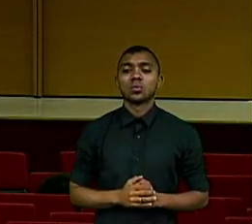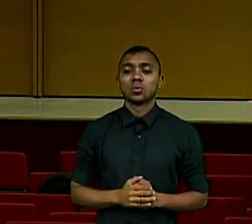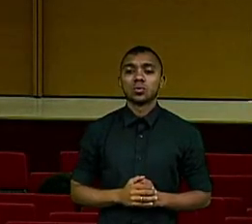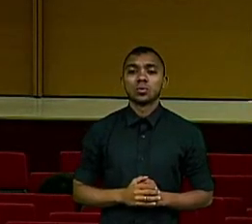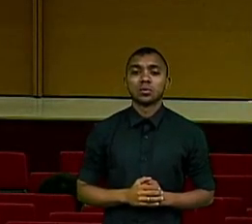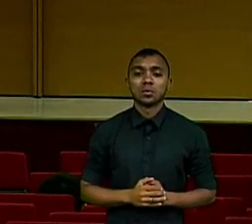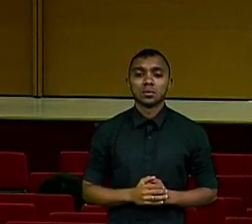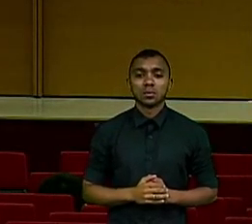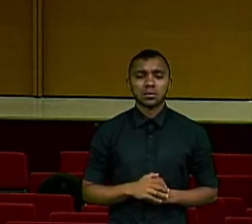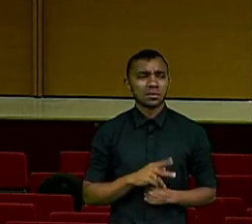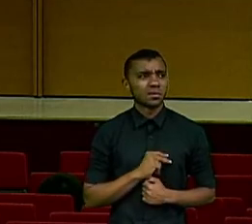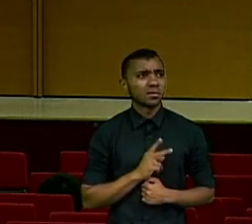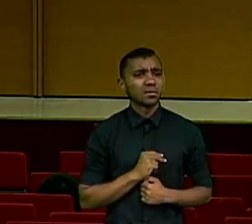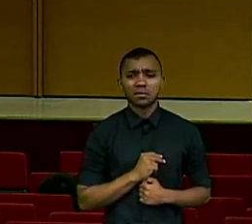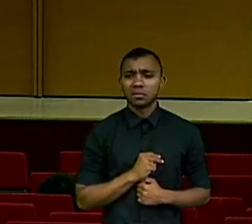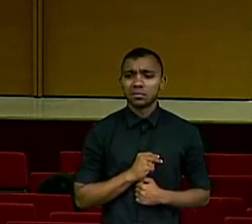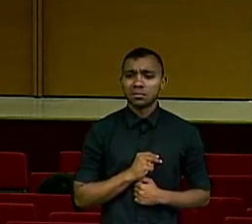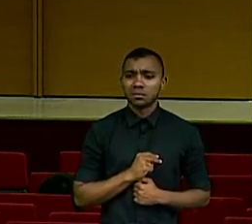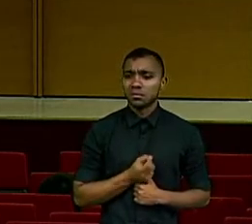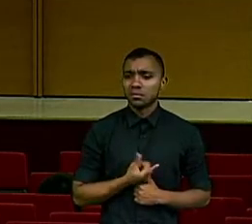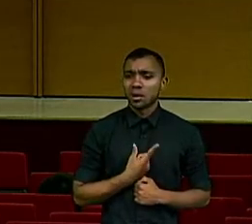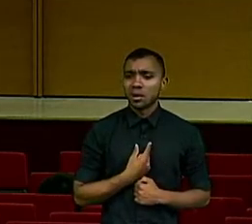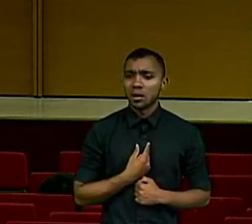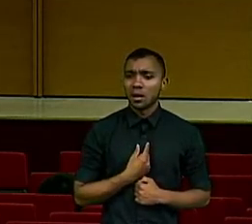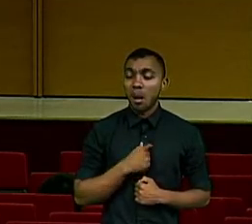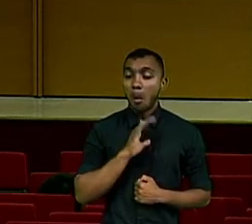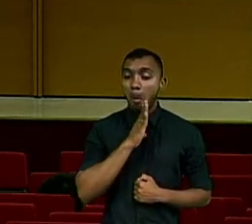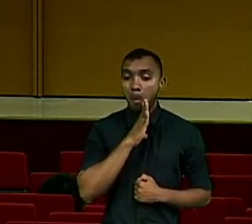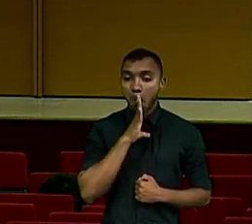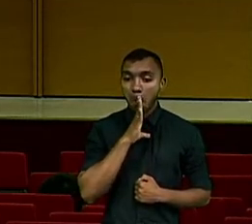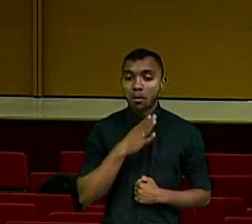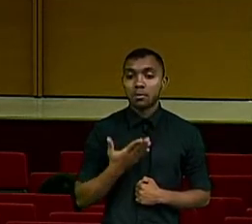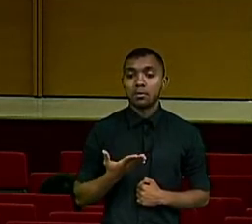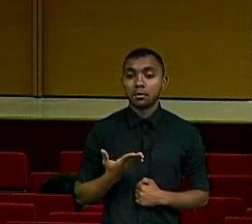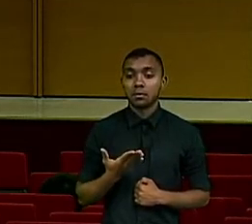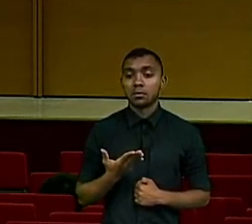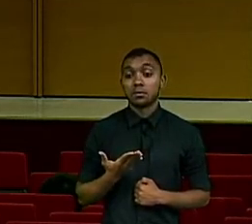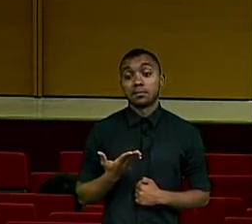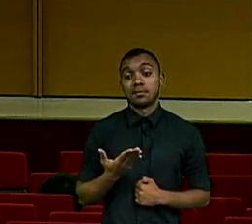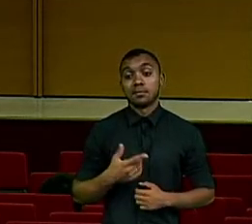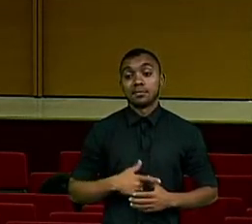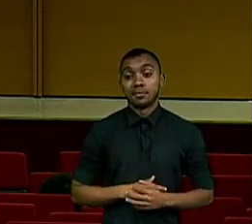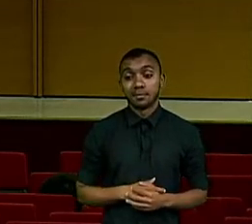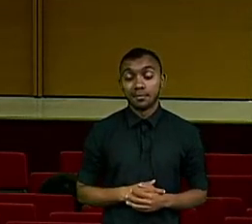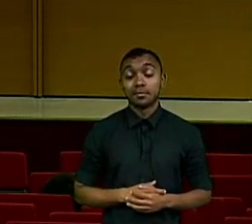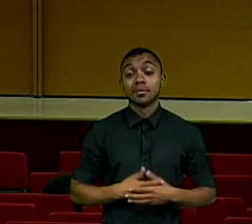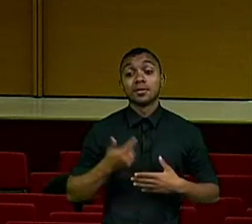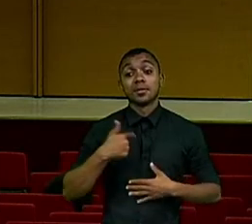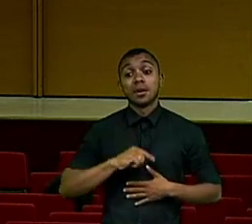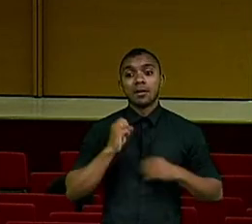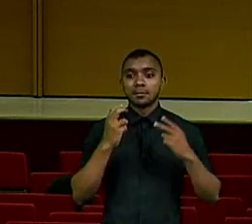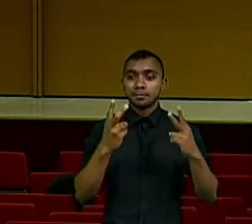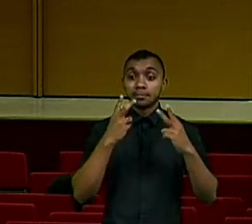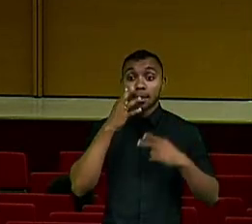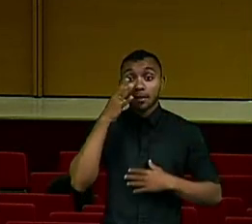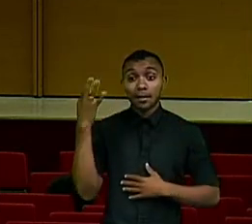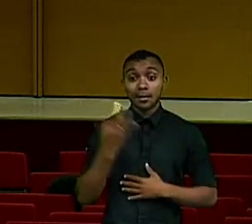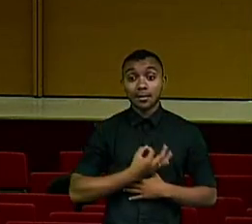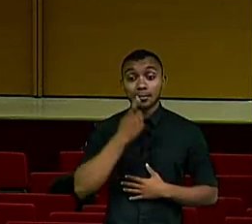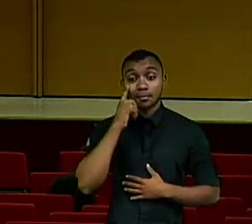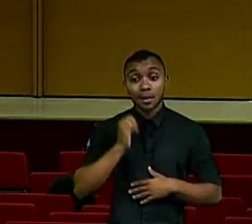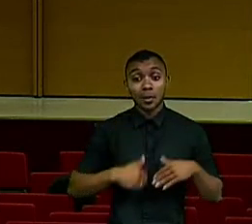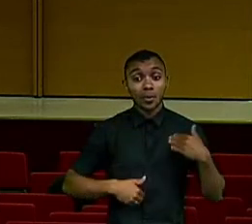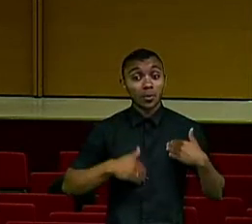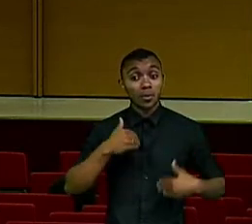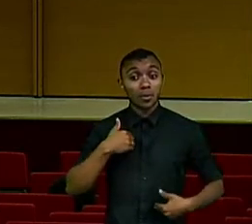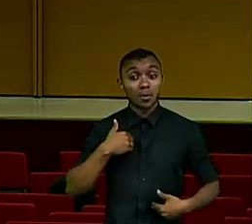meu Deus morreram todos morreram gente vamos se enterrar vamos lá nosso corpo